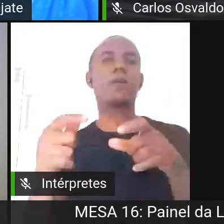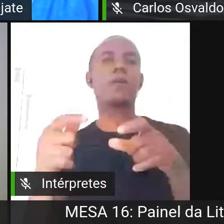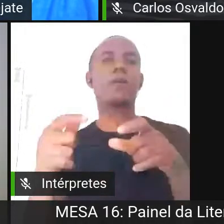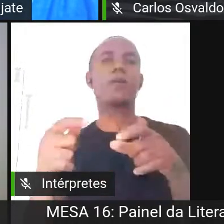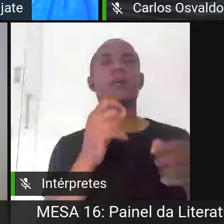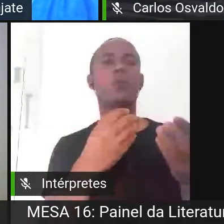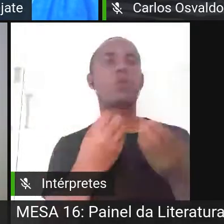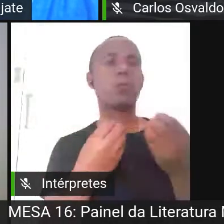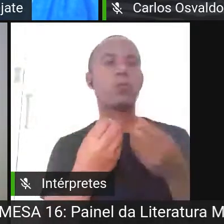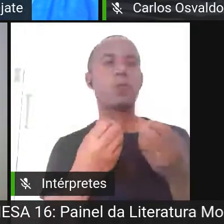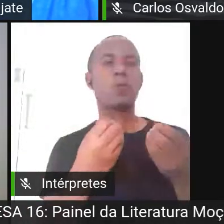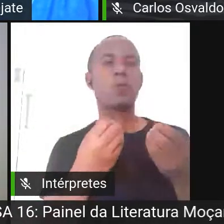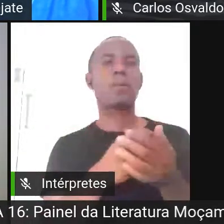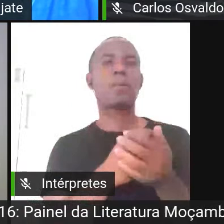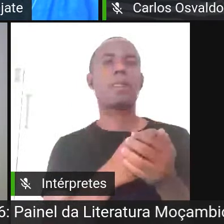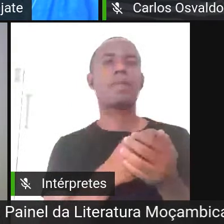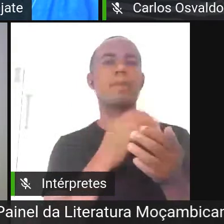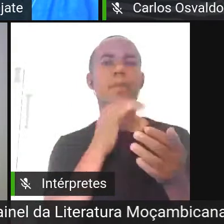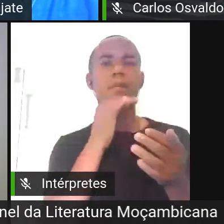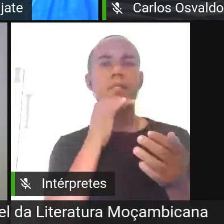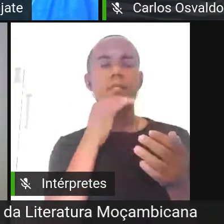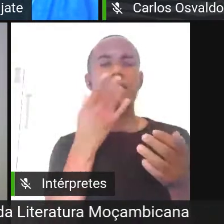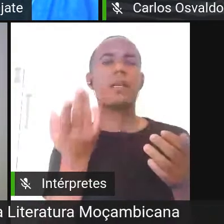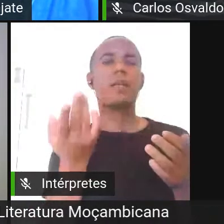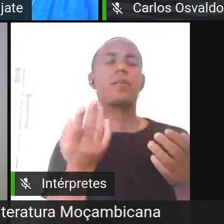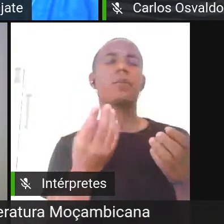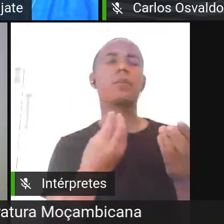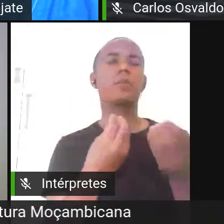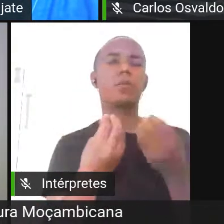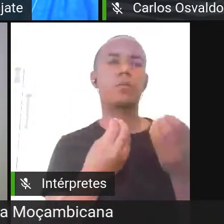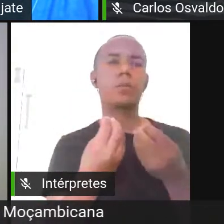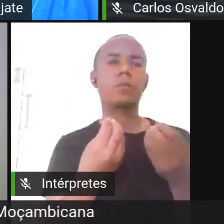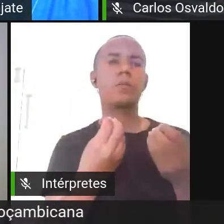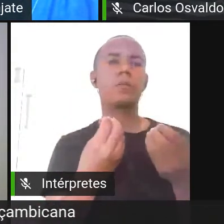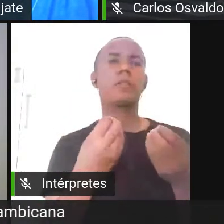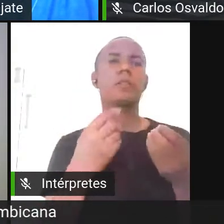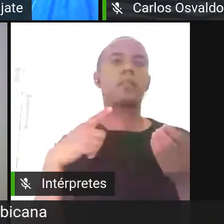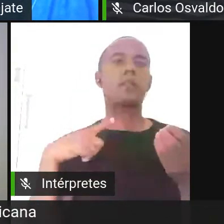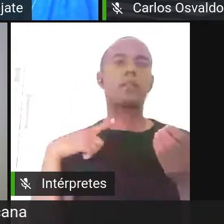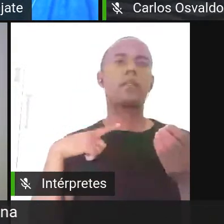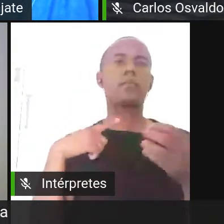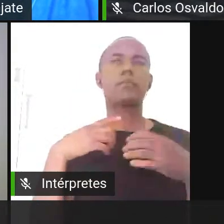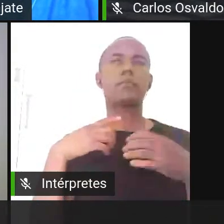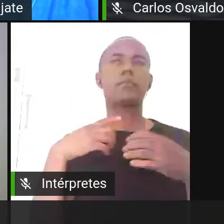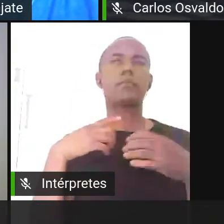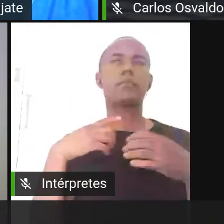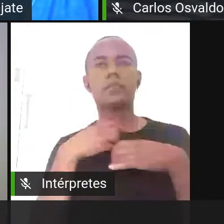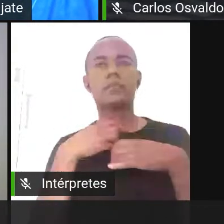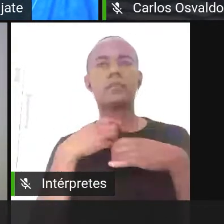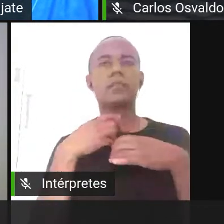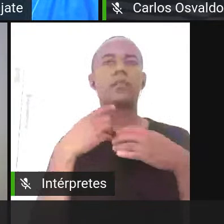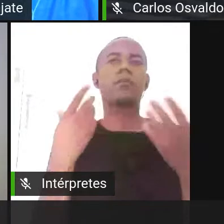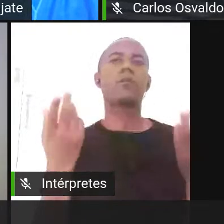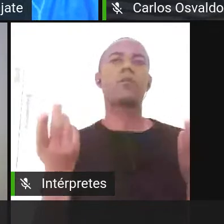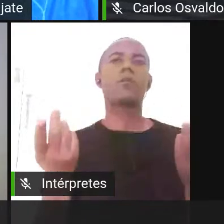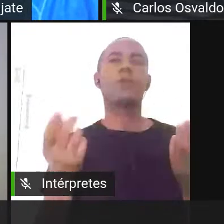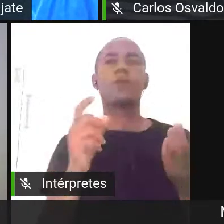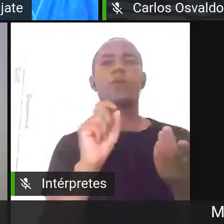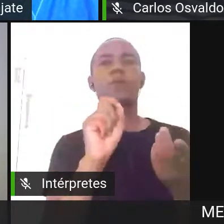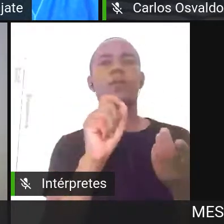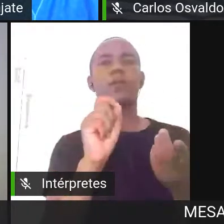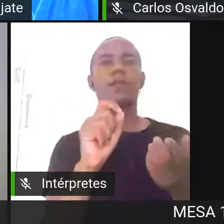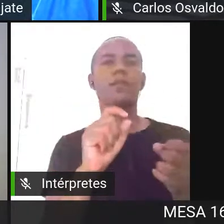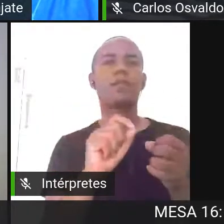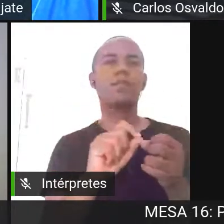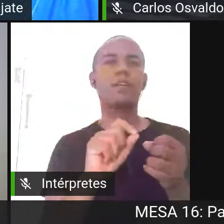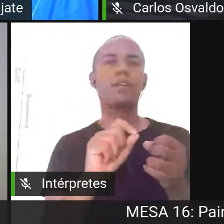que depois o professor Nathaniel Ngomane vai chamar de bantucização, que é, mesmo escrevendo em português, ele procura